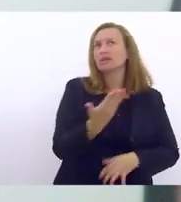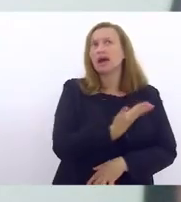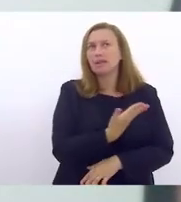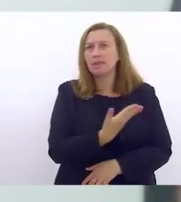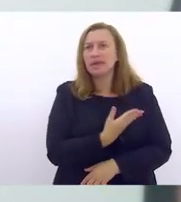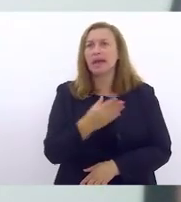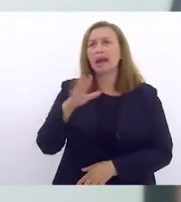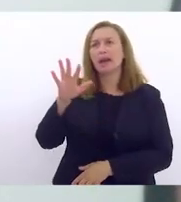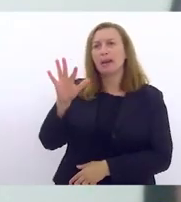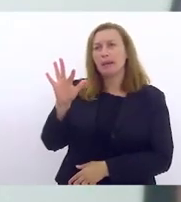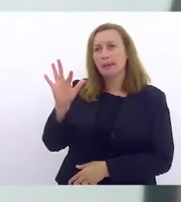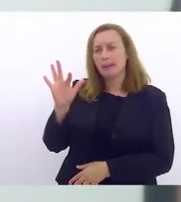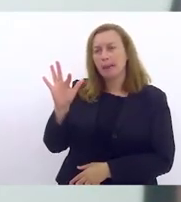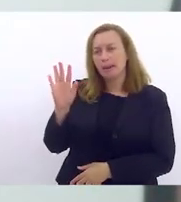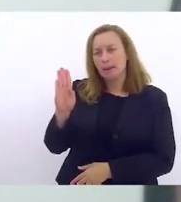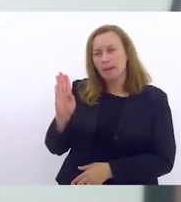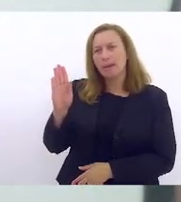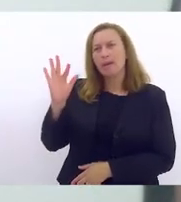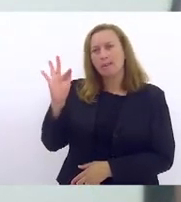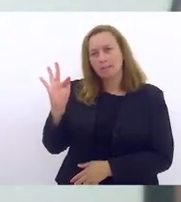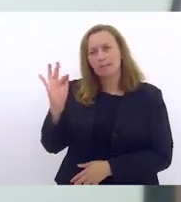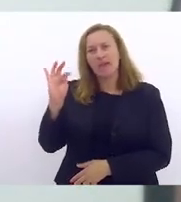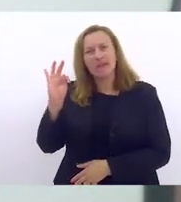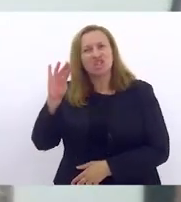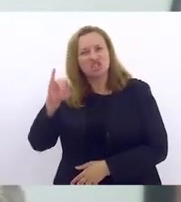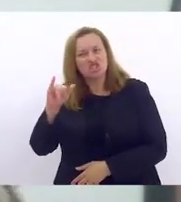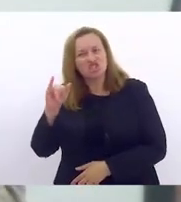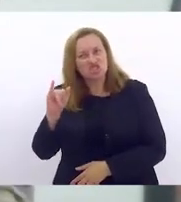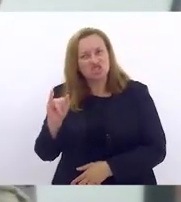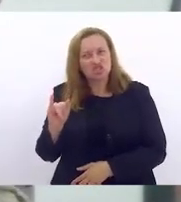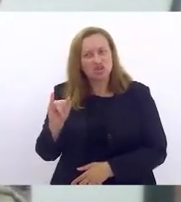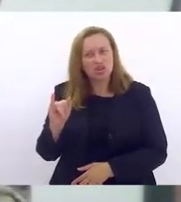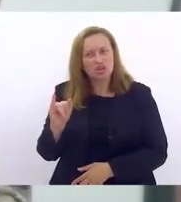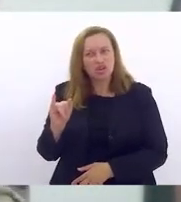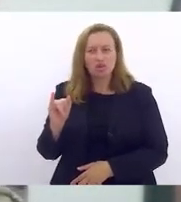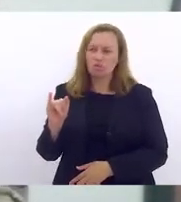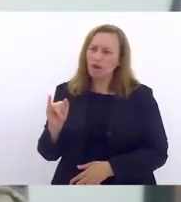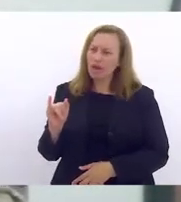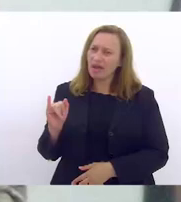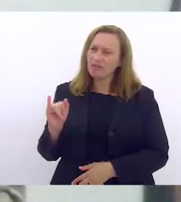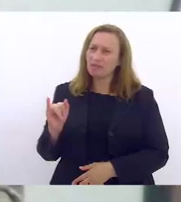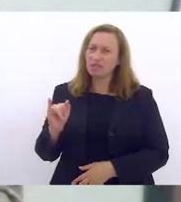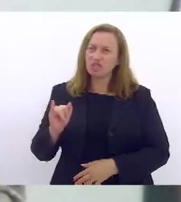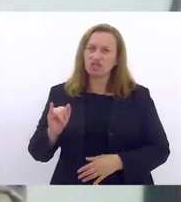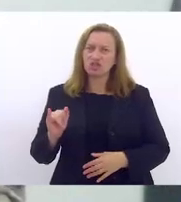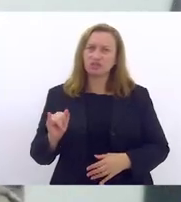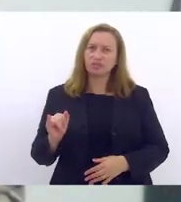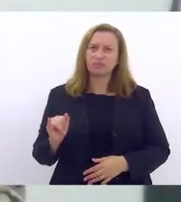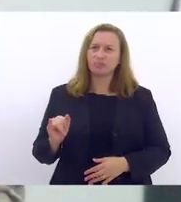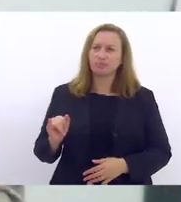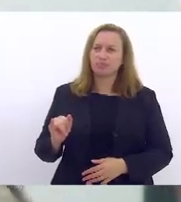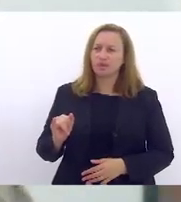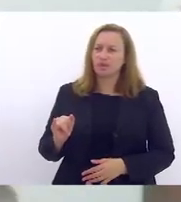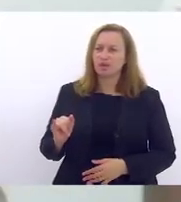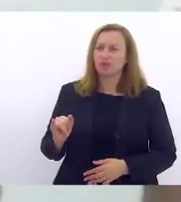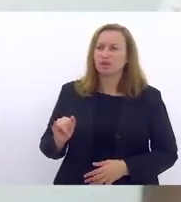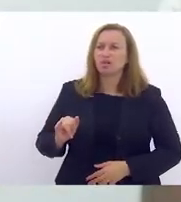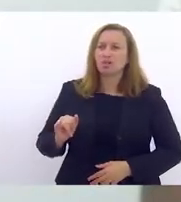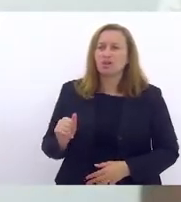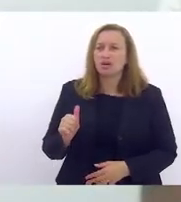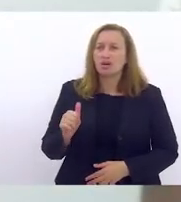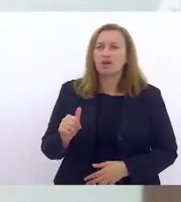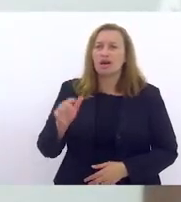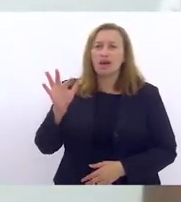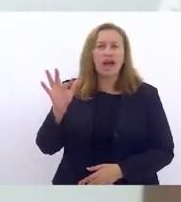feminista do gabinete, que era uma lei de notificação obrigatória de violência contra a